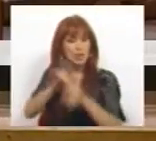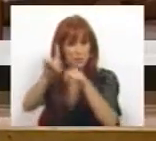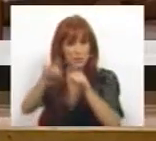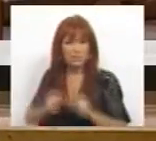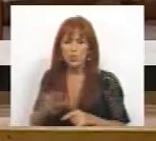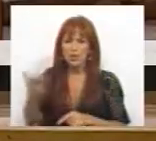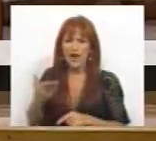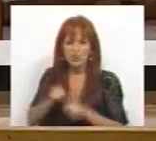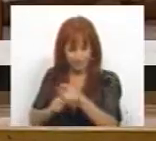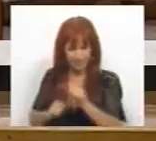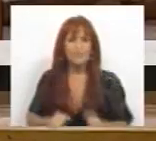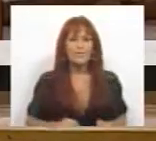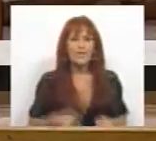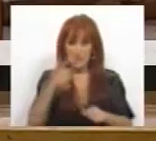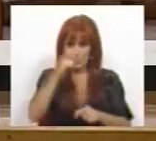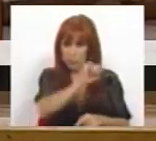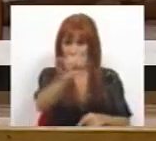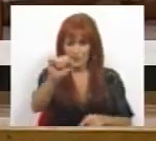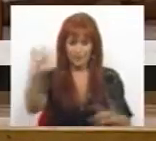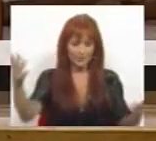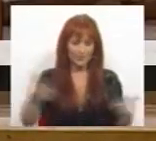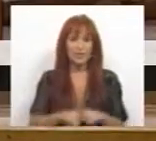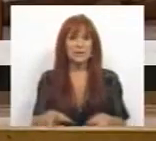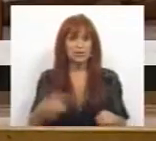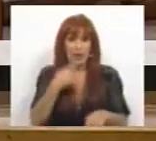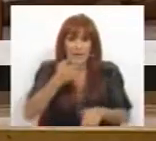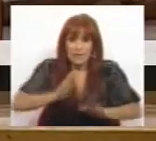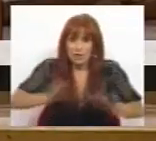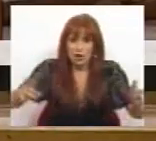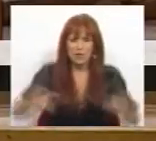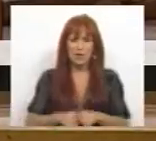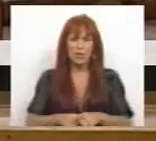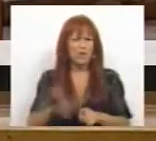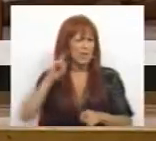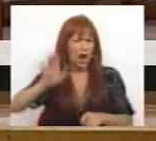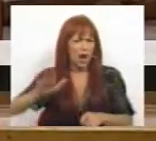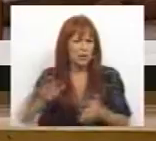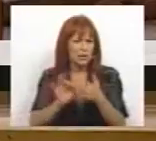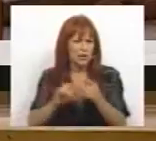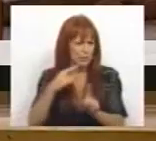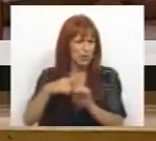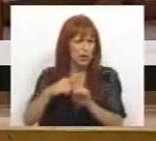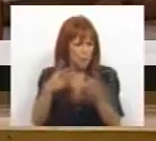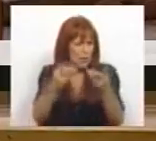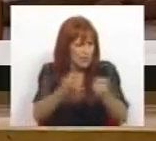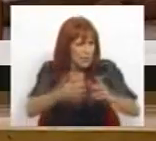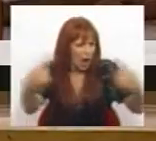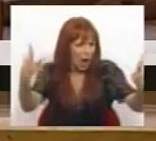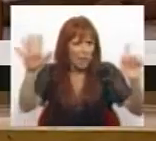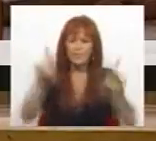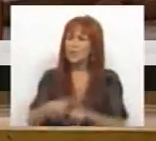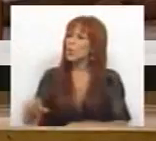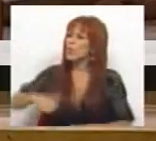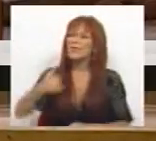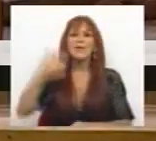rendimentos e dos direitos das pessoas. Como já o dissemos, e sem desvalorizar os elementos positivos deste orçamento,